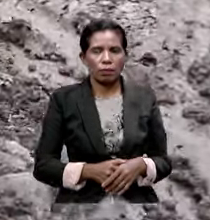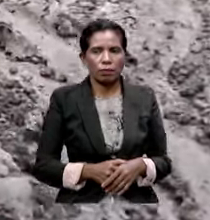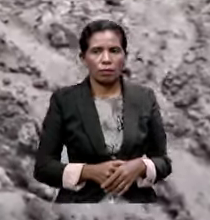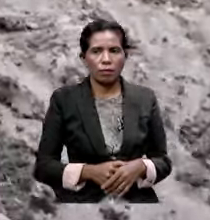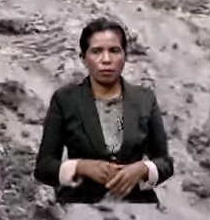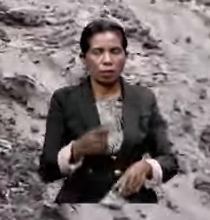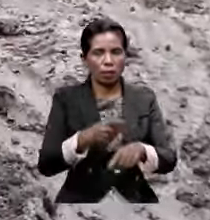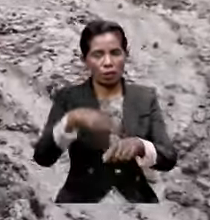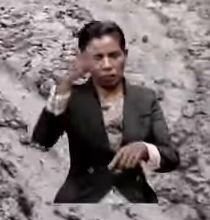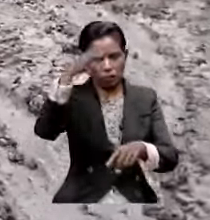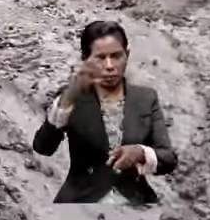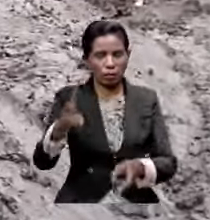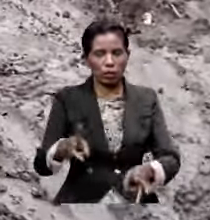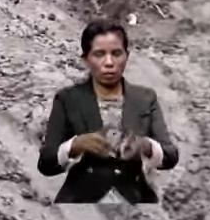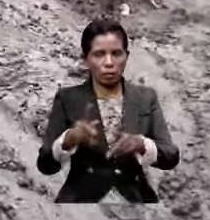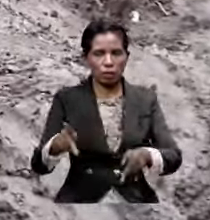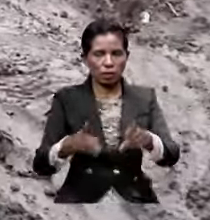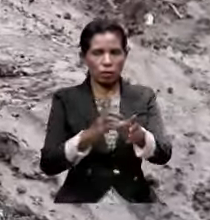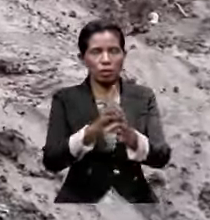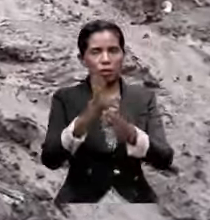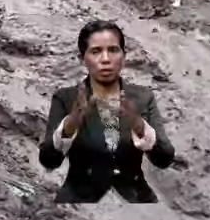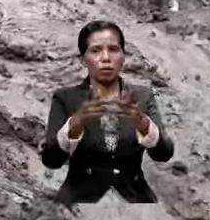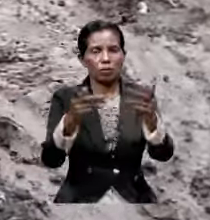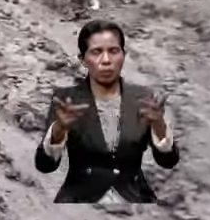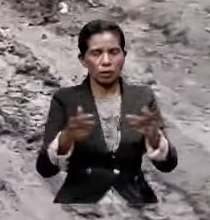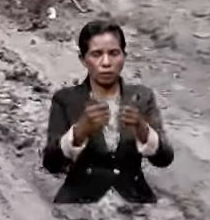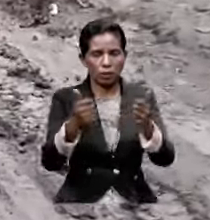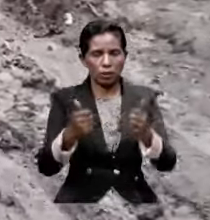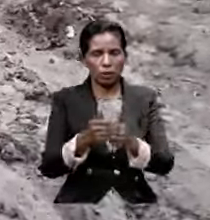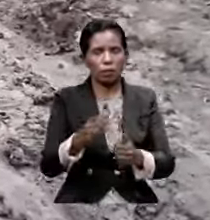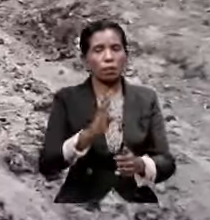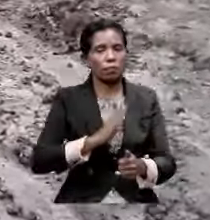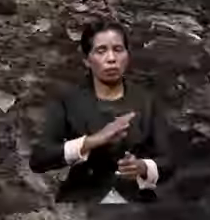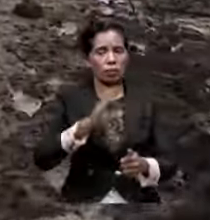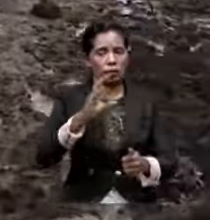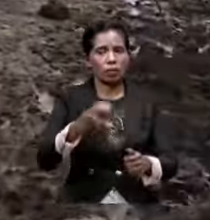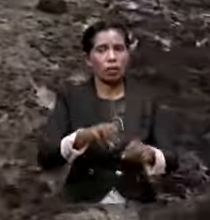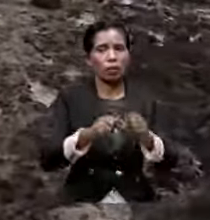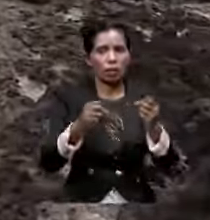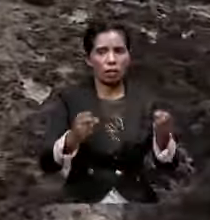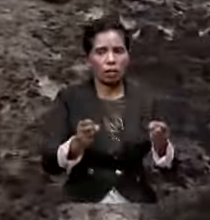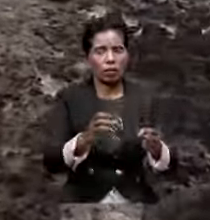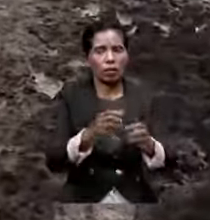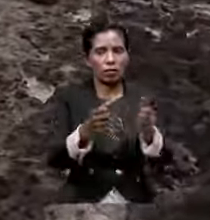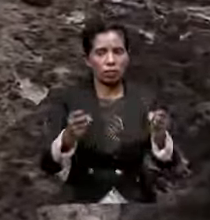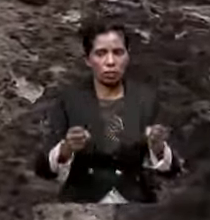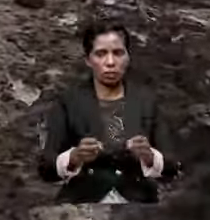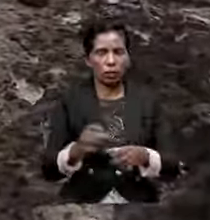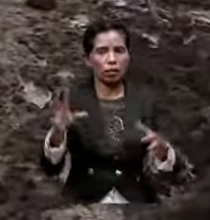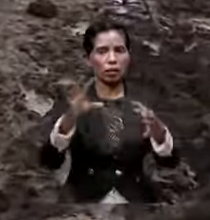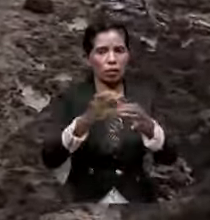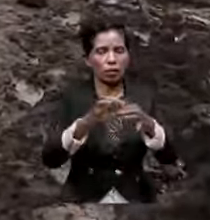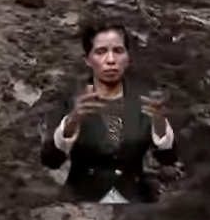E tempo udang kondisi estrada publiku direção posto administrativo watulari at grave lilu e suku babulu nebe liga ba